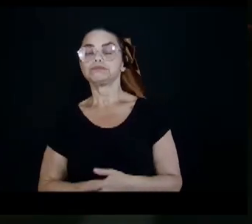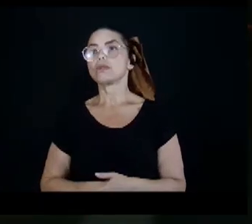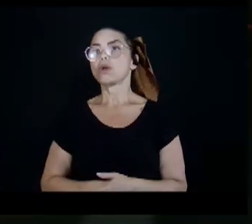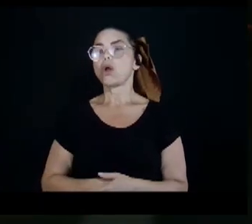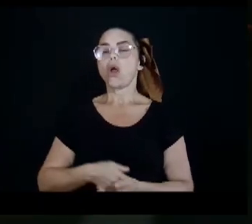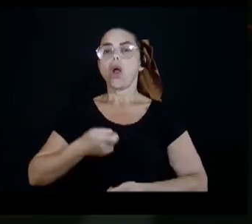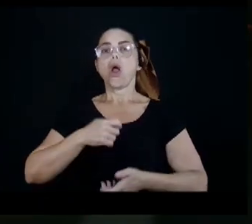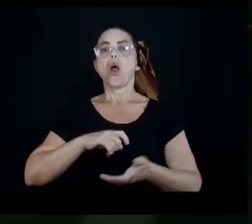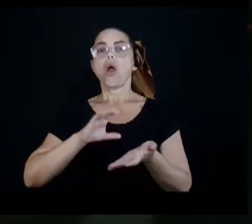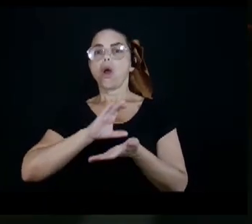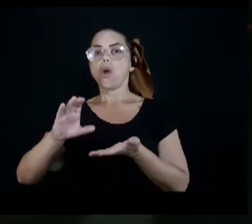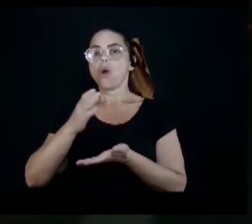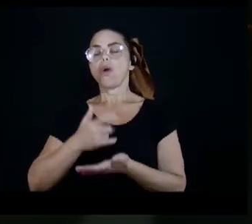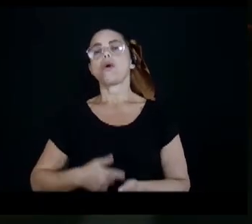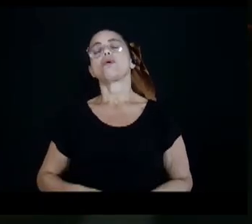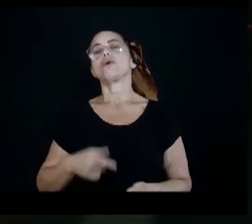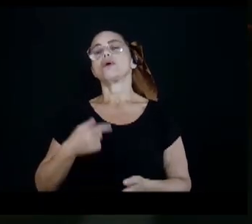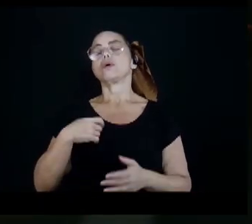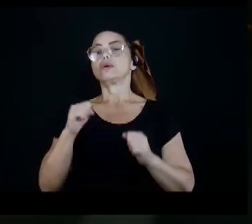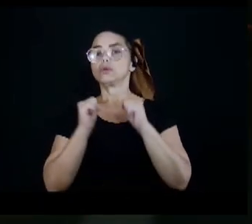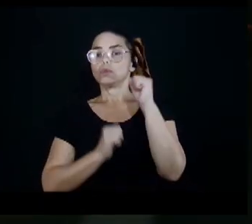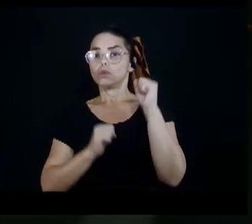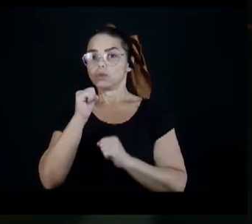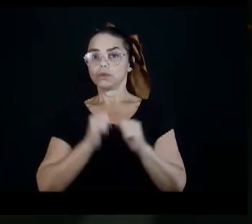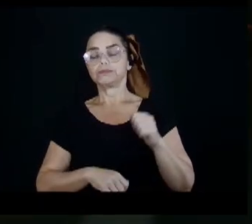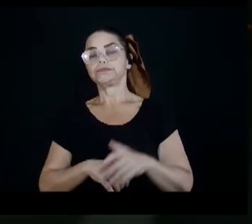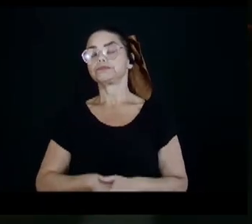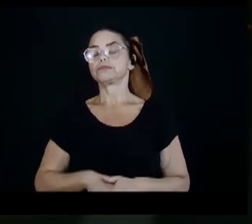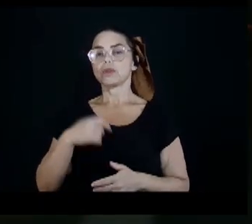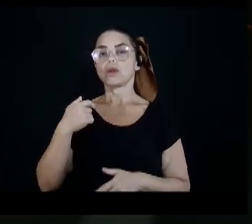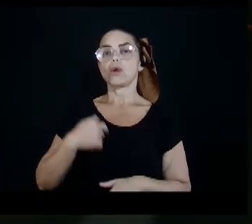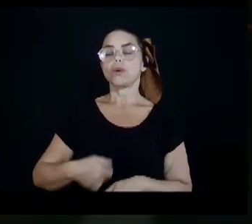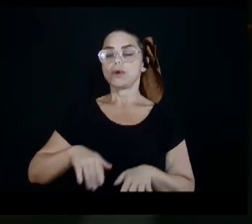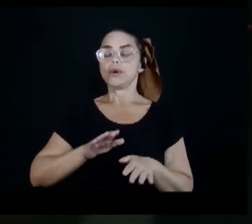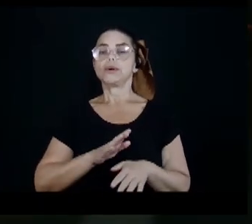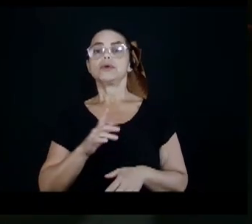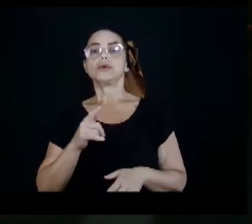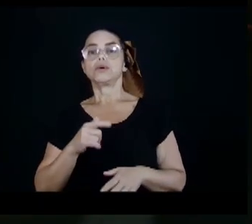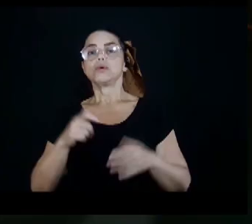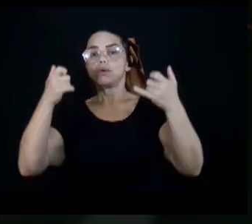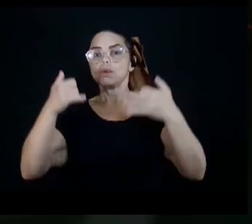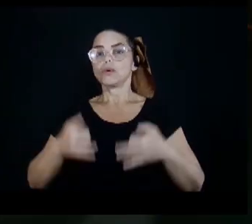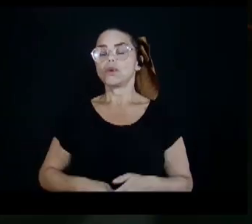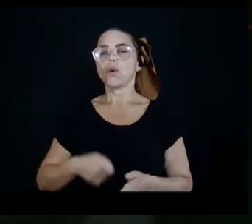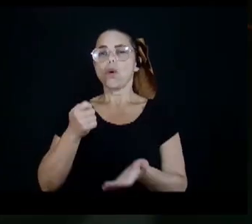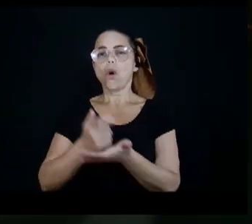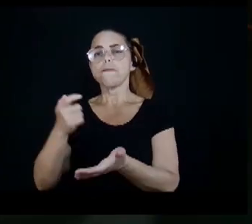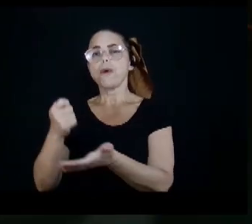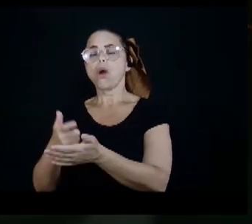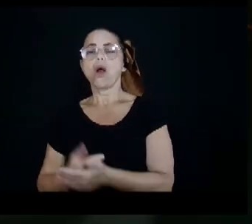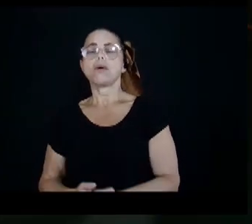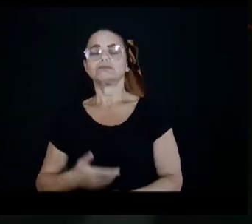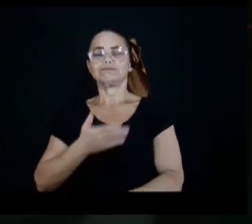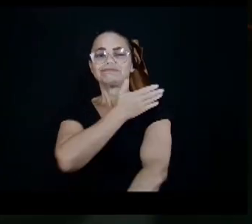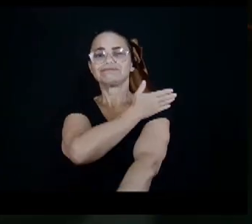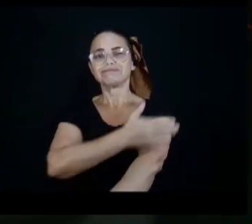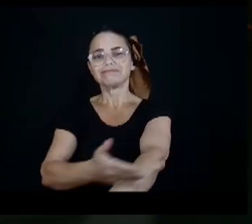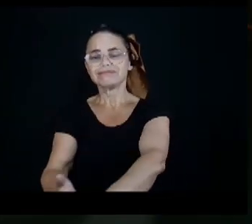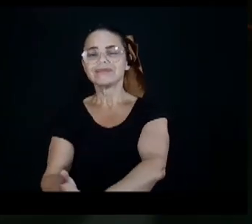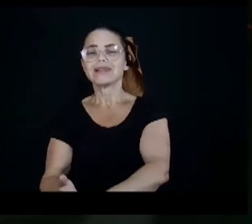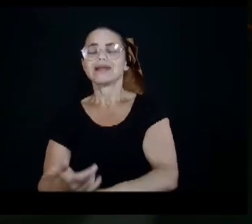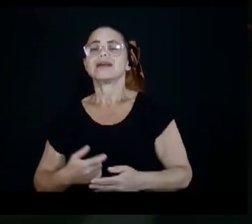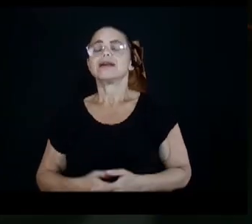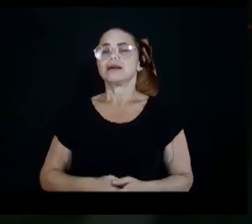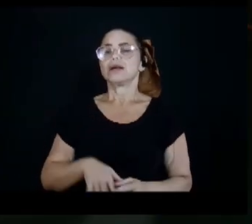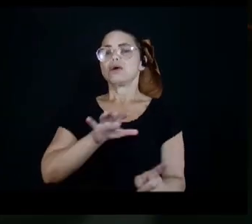grandes indústrias. Hoje nós vamos falar sobre consumo, comportamento, pressão estética, desigualdade